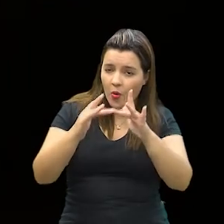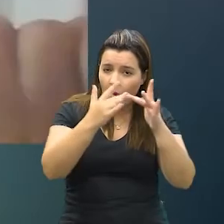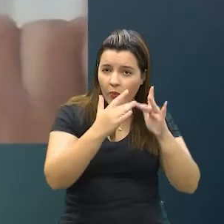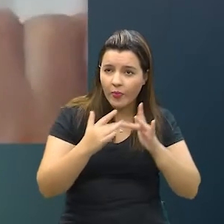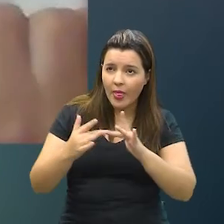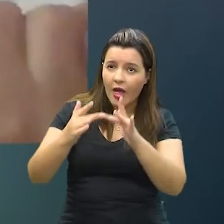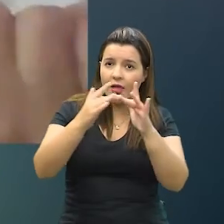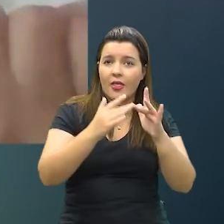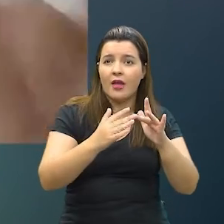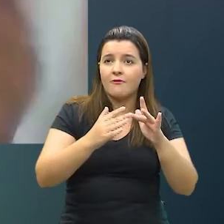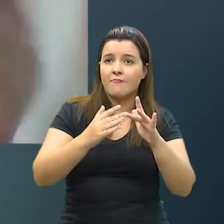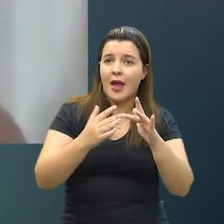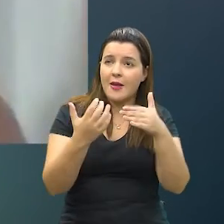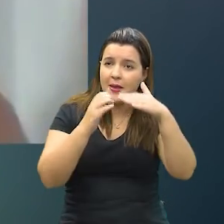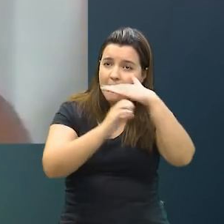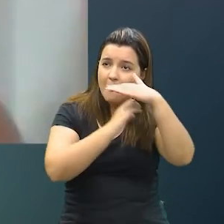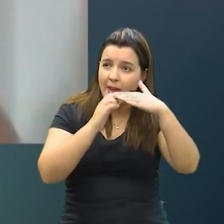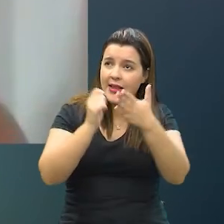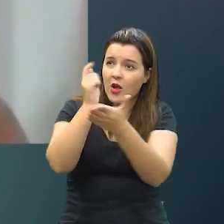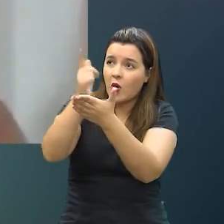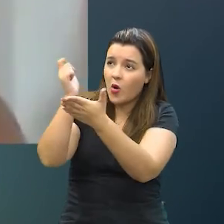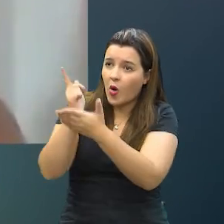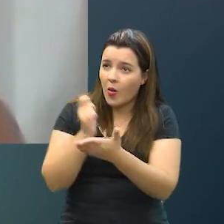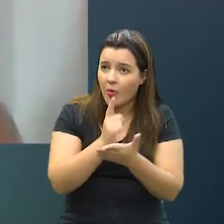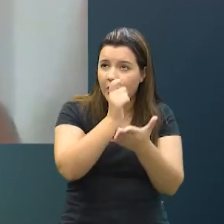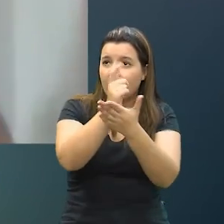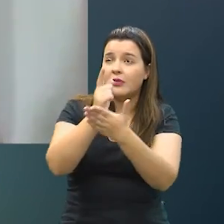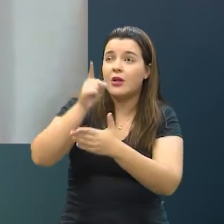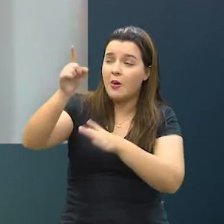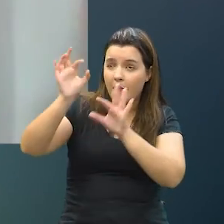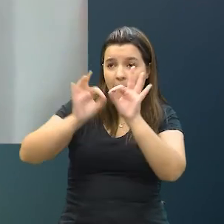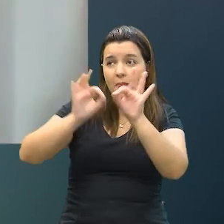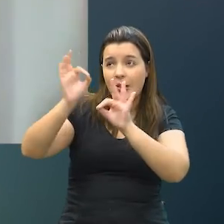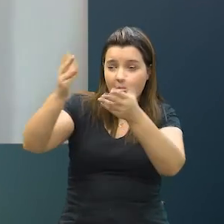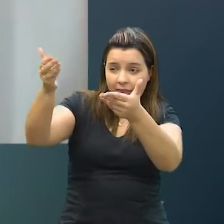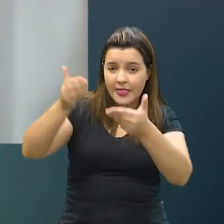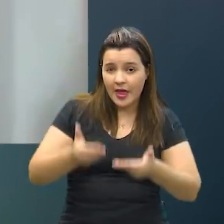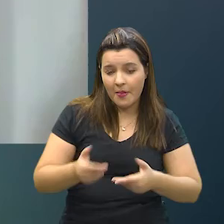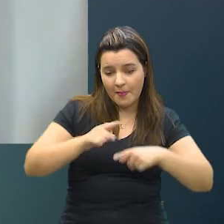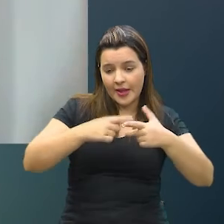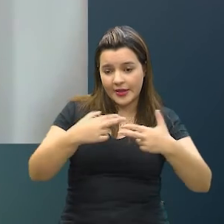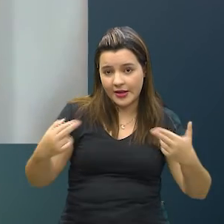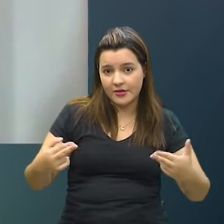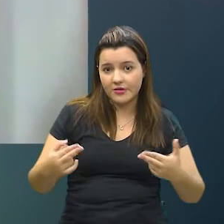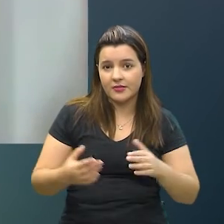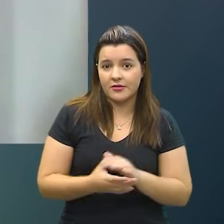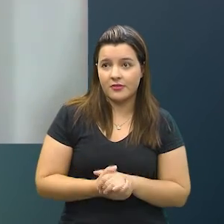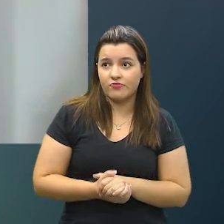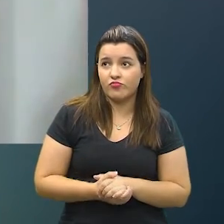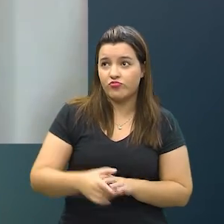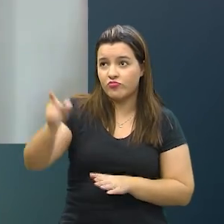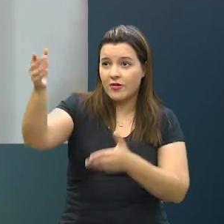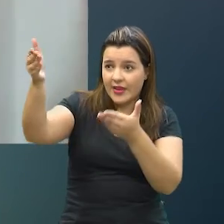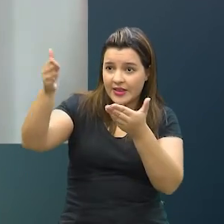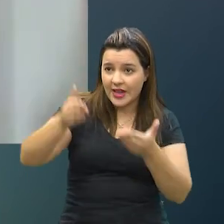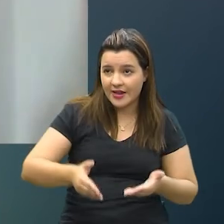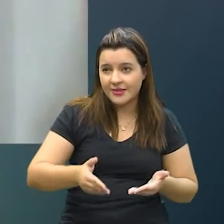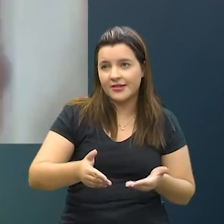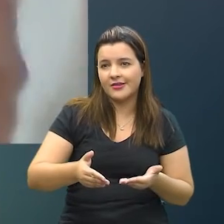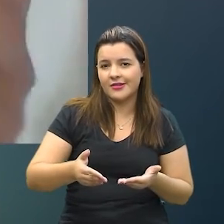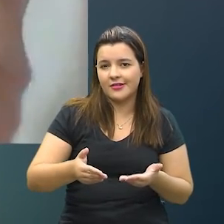ele prepara os fornecedores para que os fornecedores também estejam preparados? Vai trazer produtos ali, né?